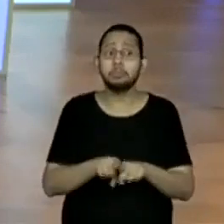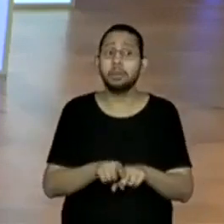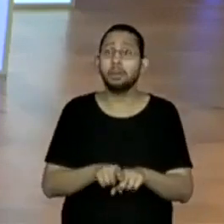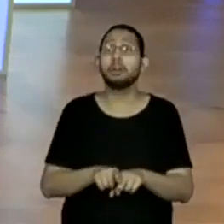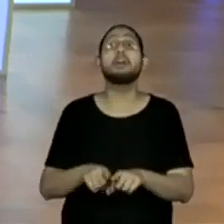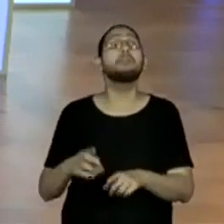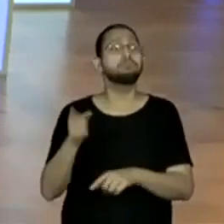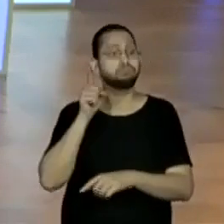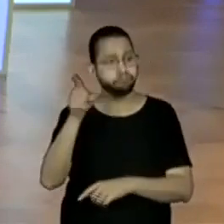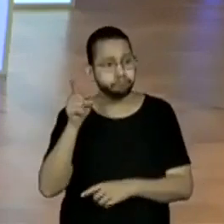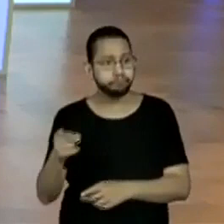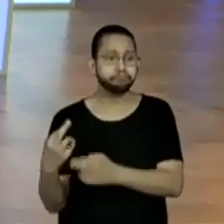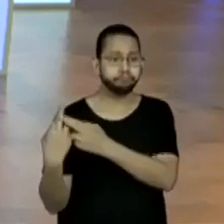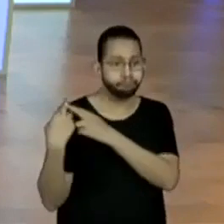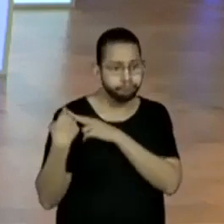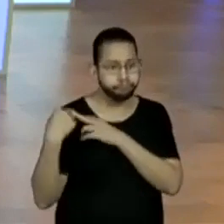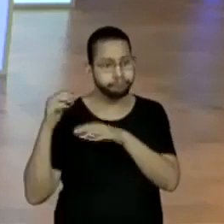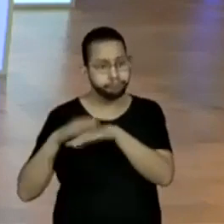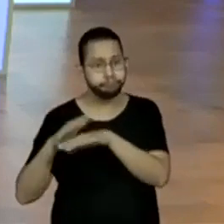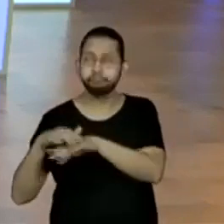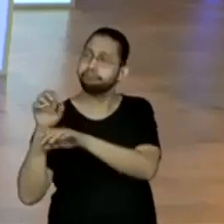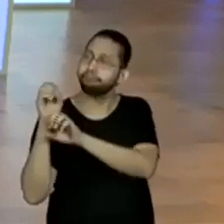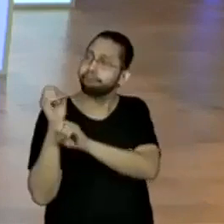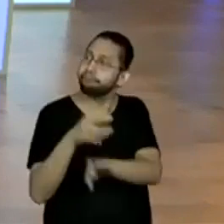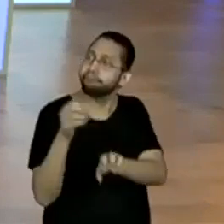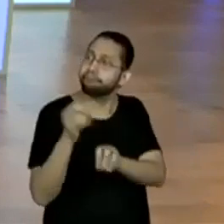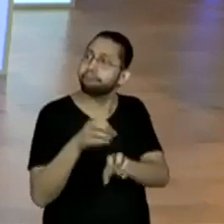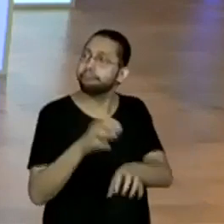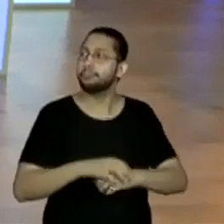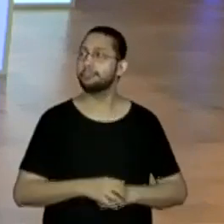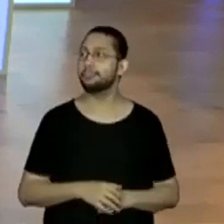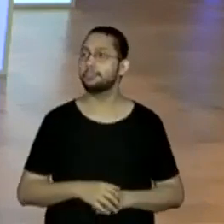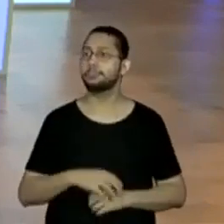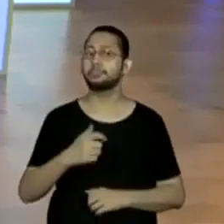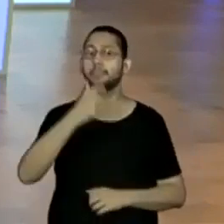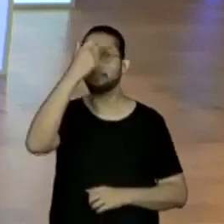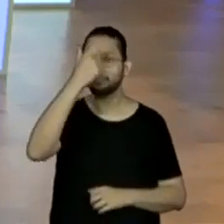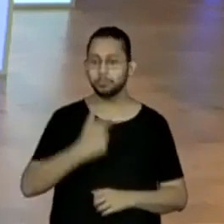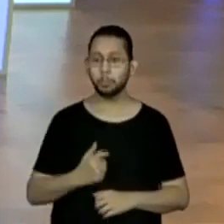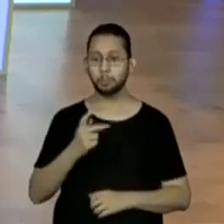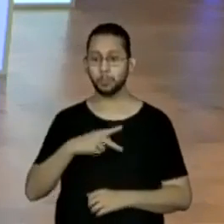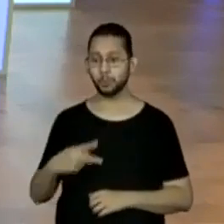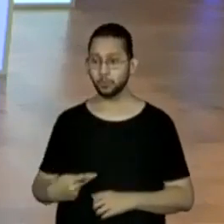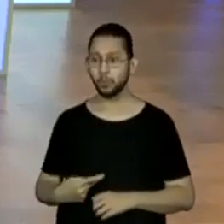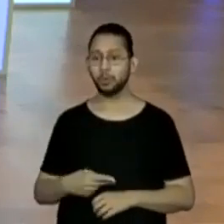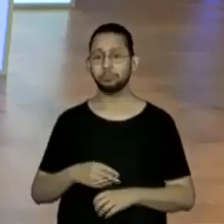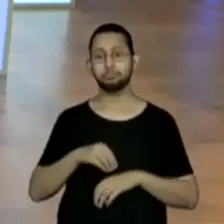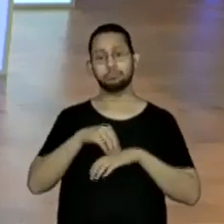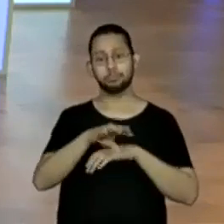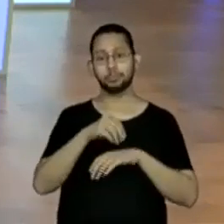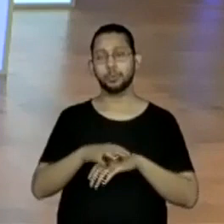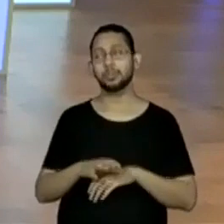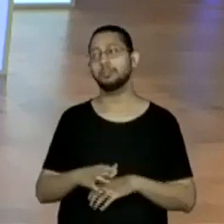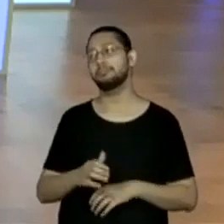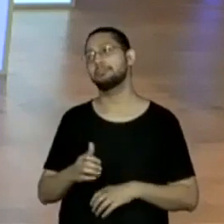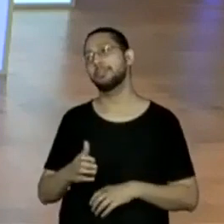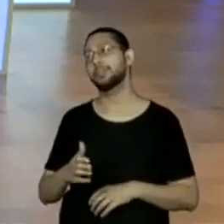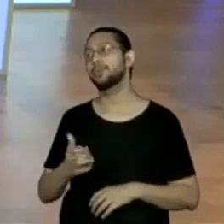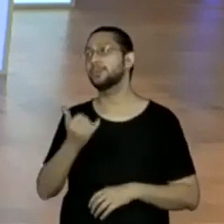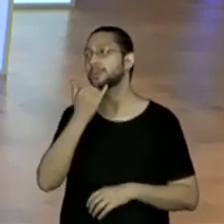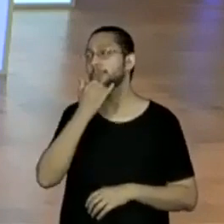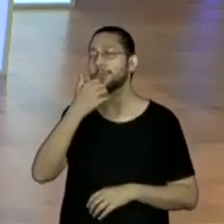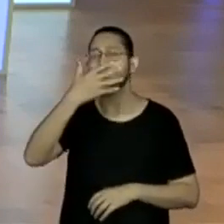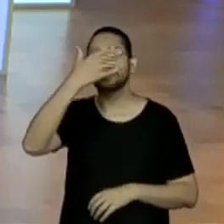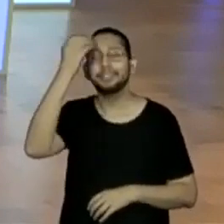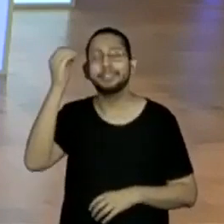nós, responsáveis, cabe a nós, professores, sempre passar essa informação. E eu não dei as minhas saudações aqui para as professoras